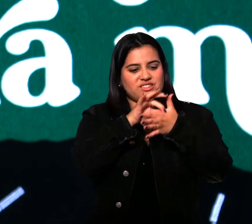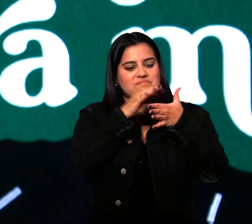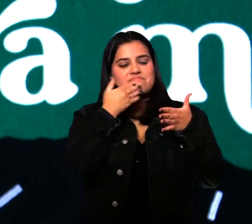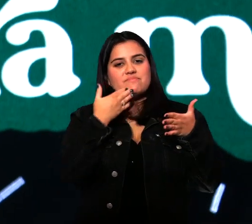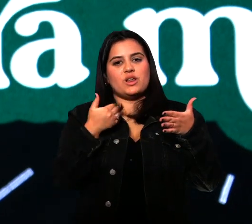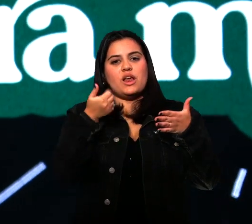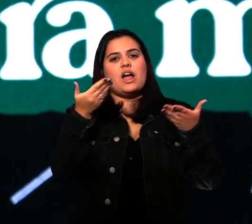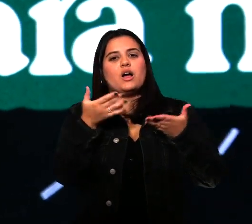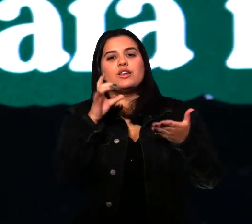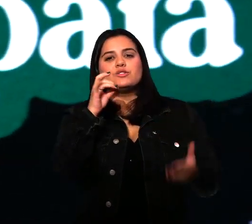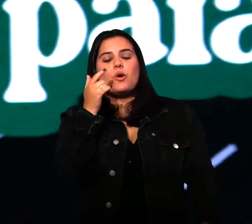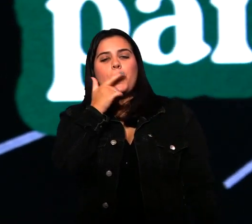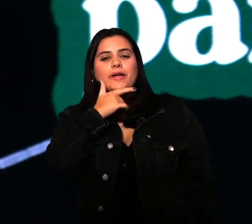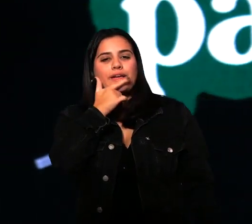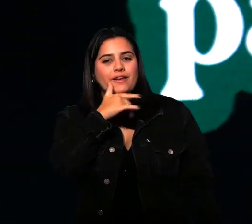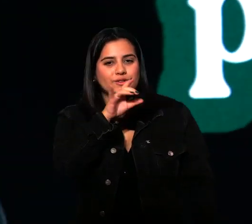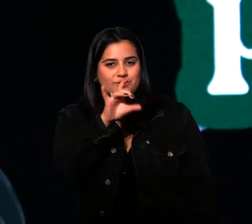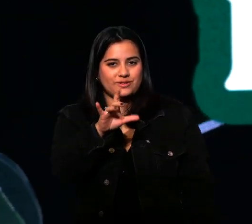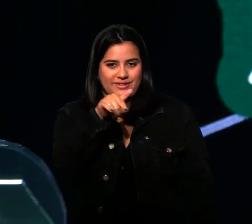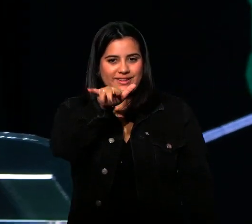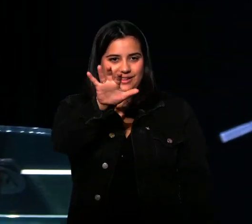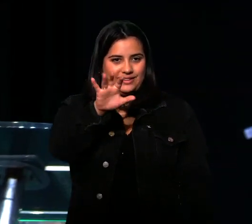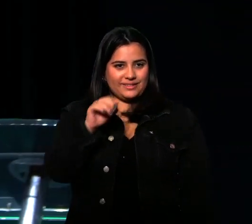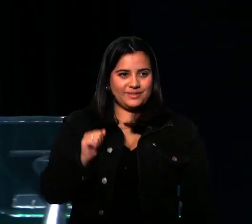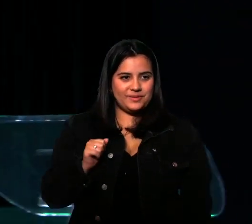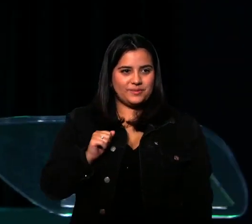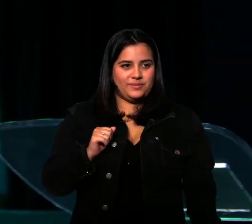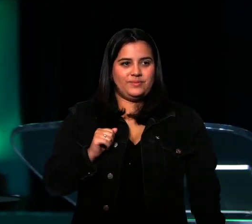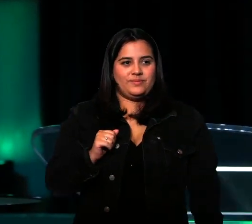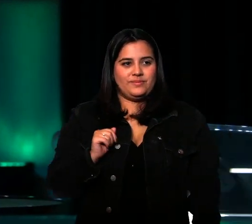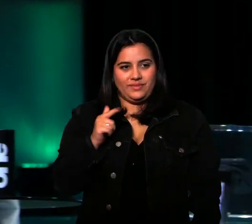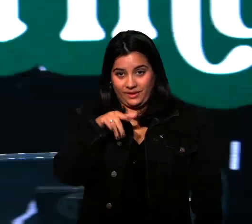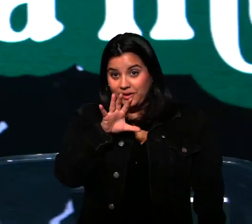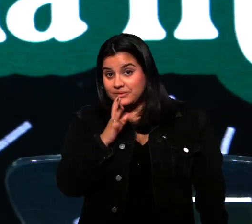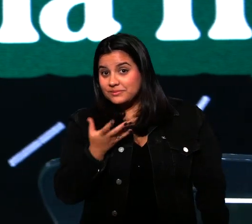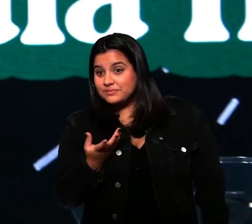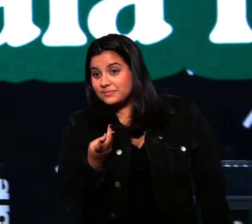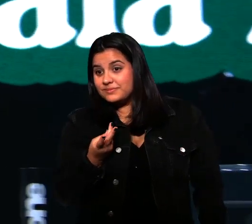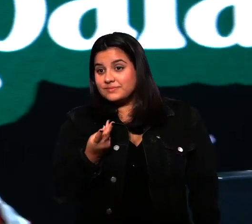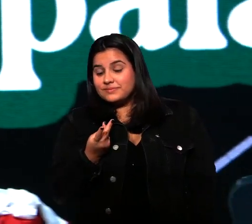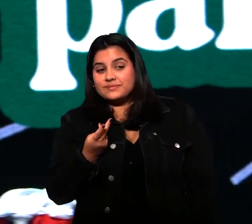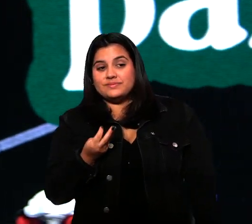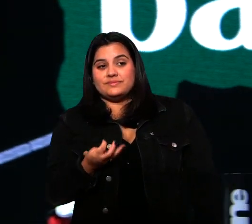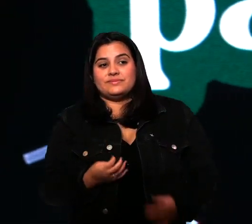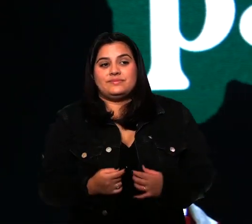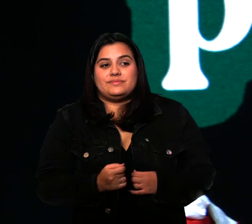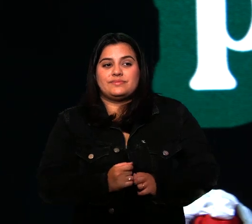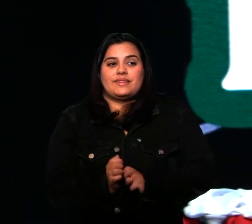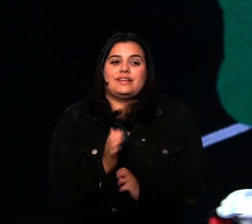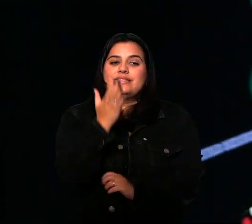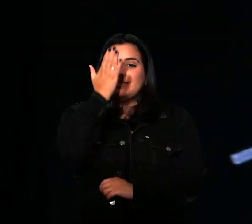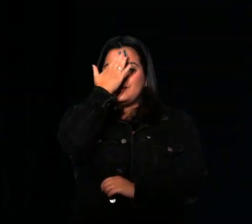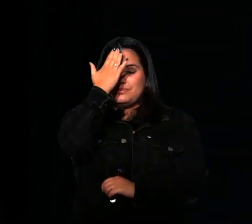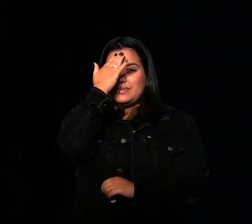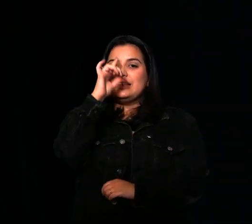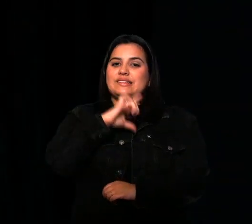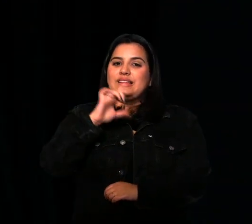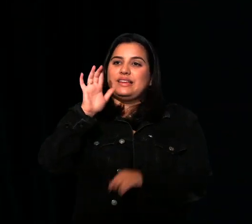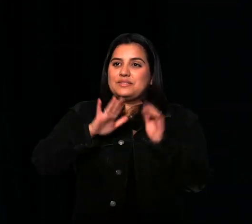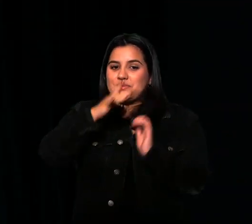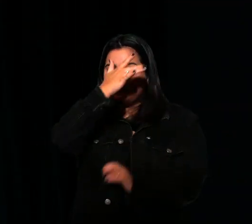Agora é só o queijinho para fechar. É assim, né? É ou não é? E sabe, tem muito crente que não